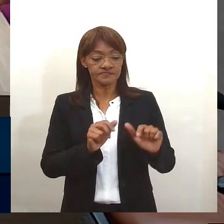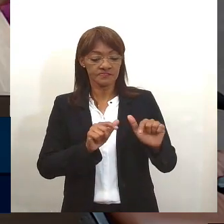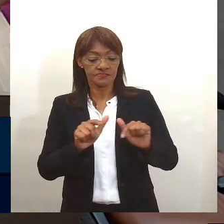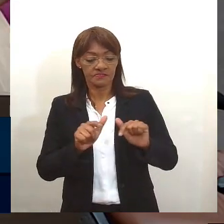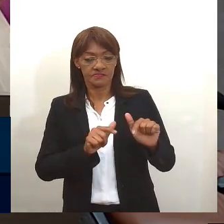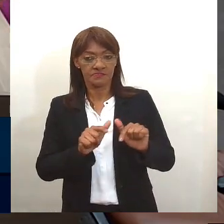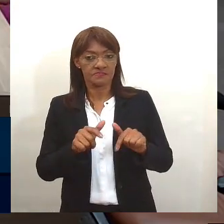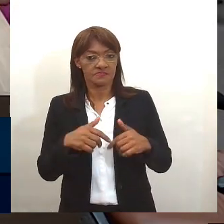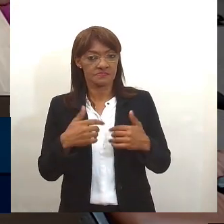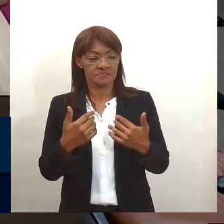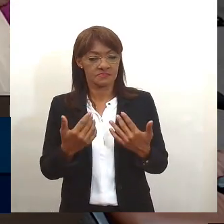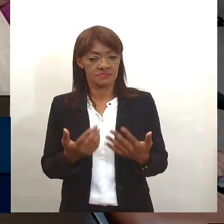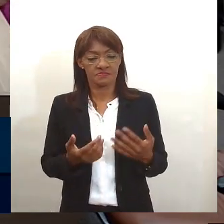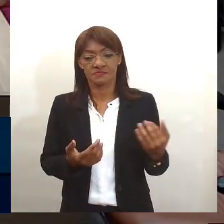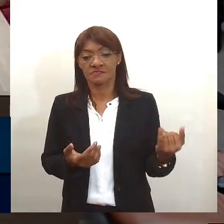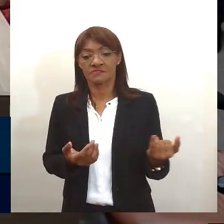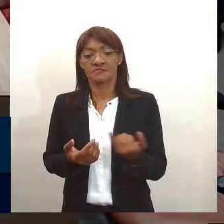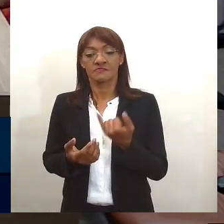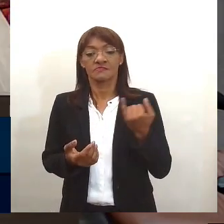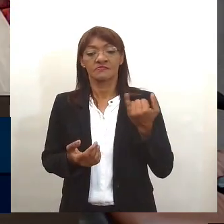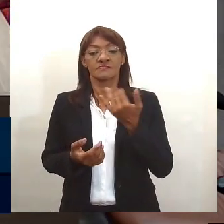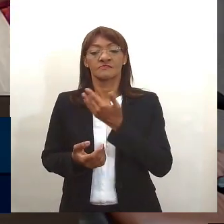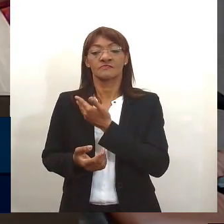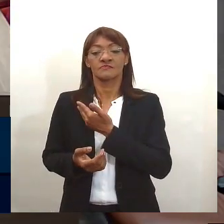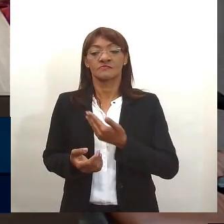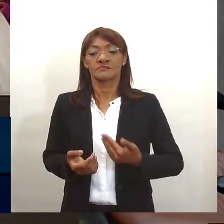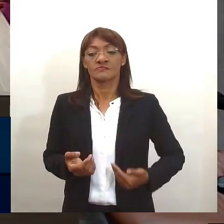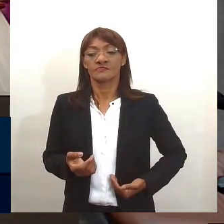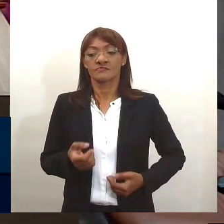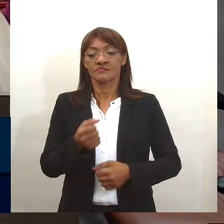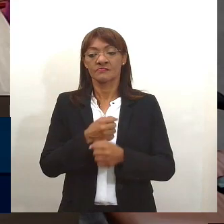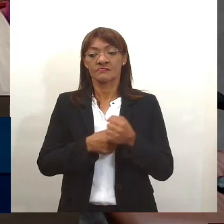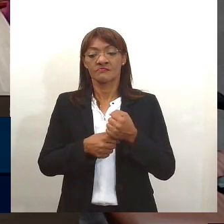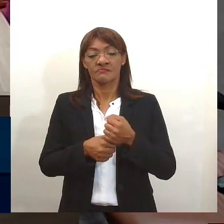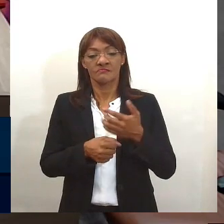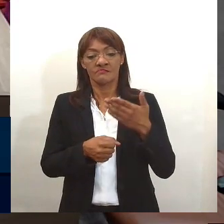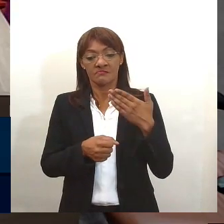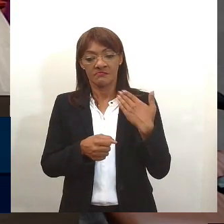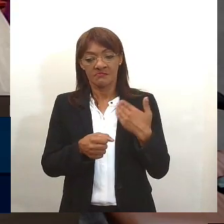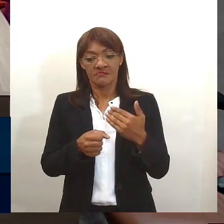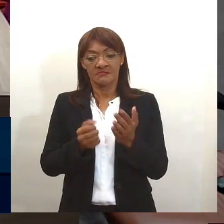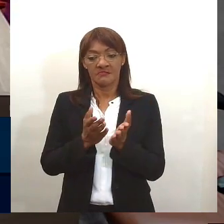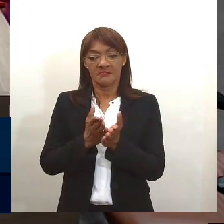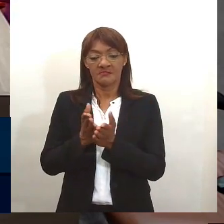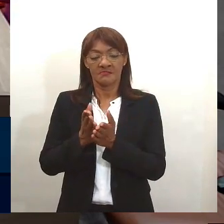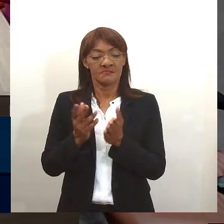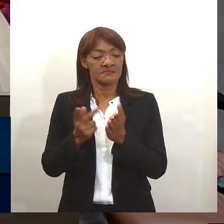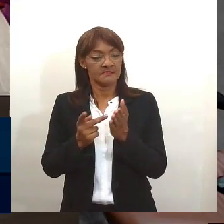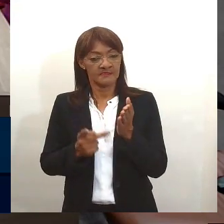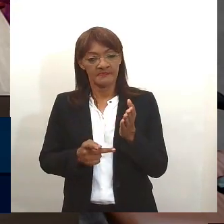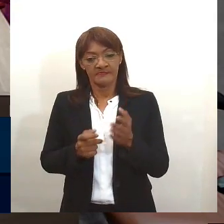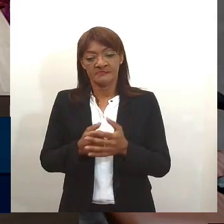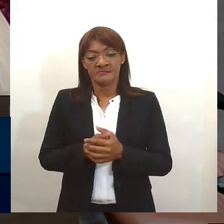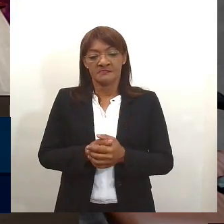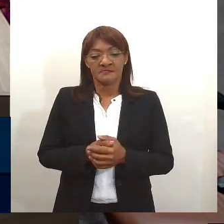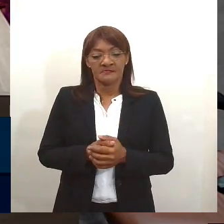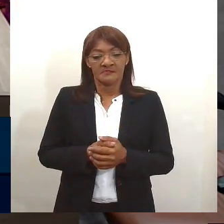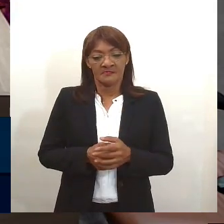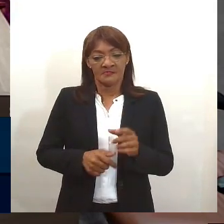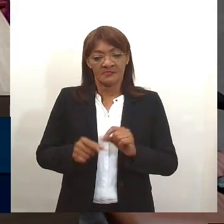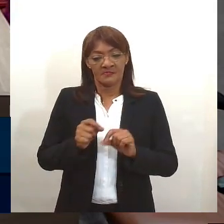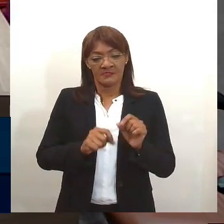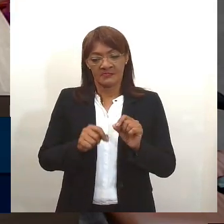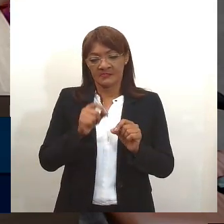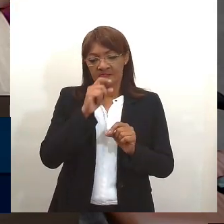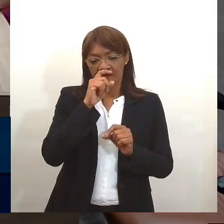ano passado, aprovou alguns projetos nesse sentido, né, como a ADEMA, algumas secretarias,